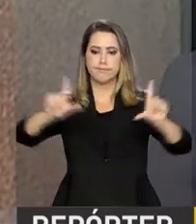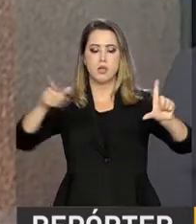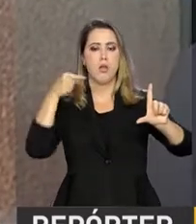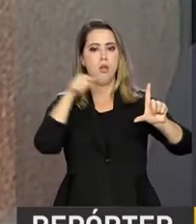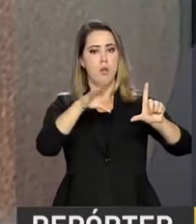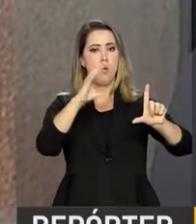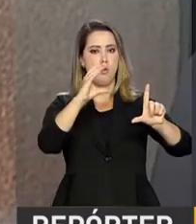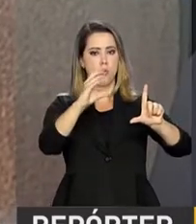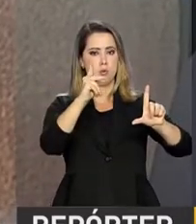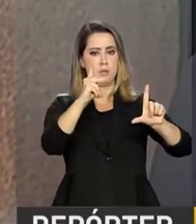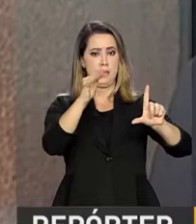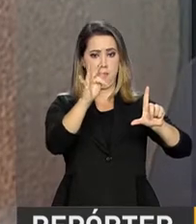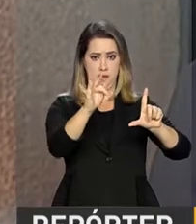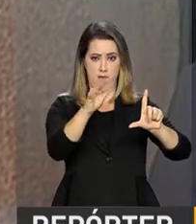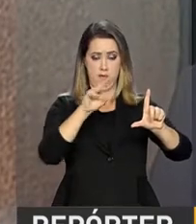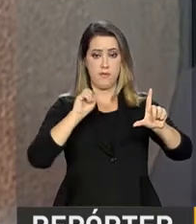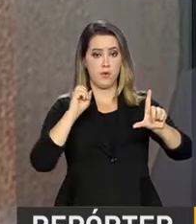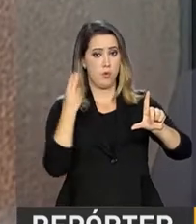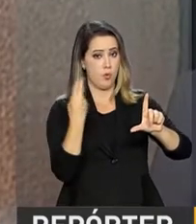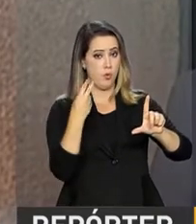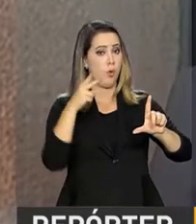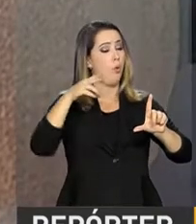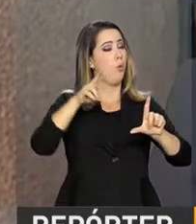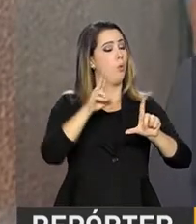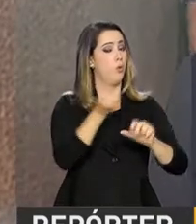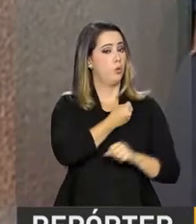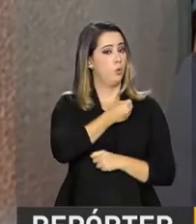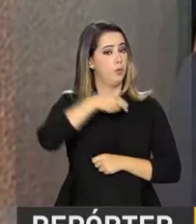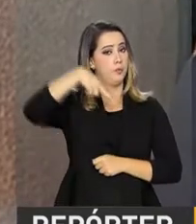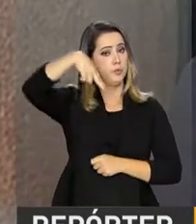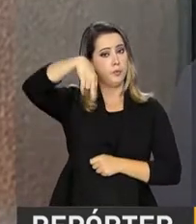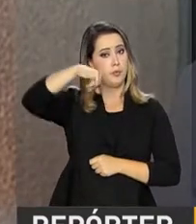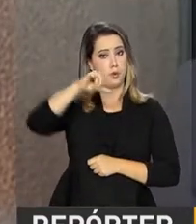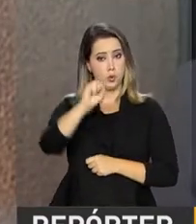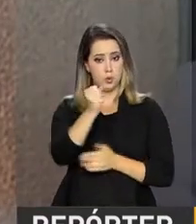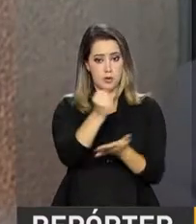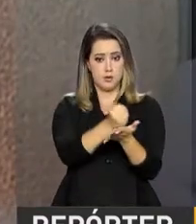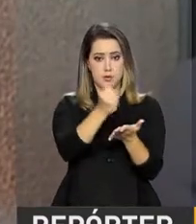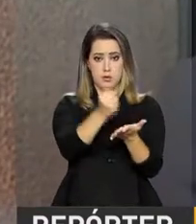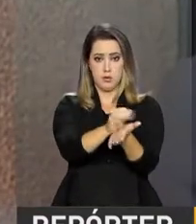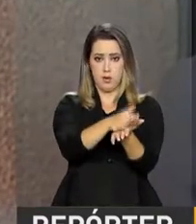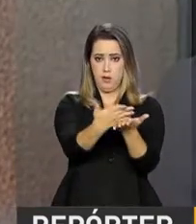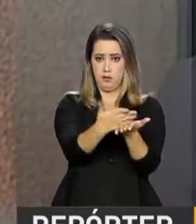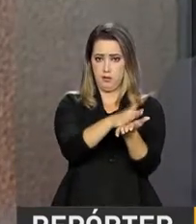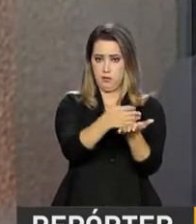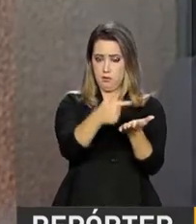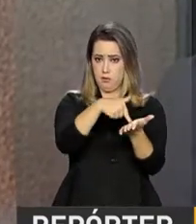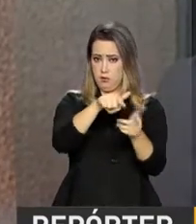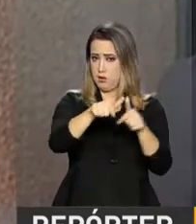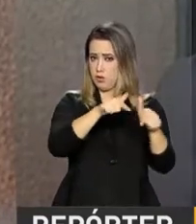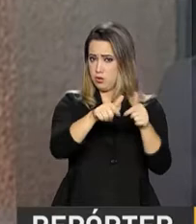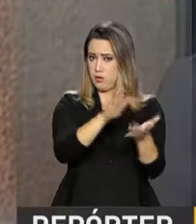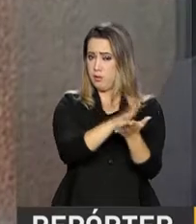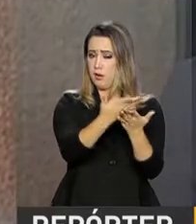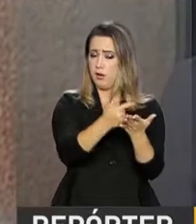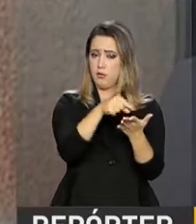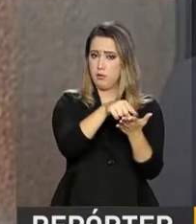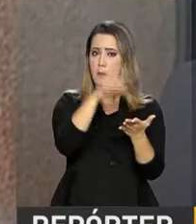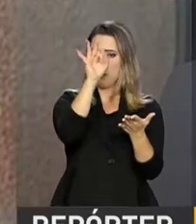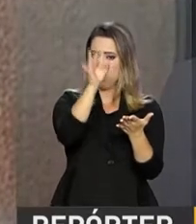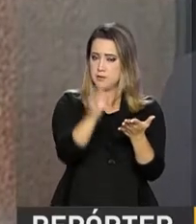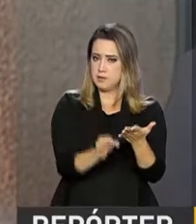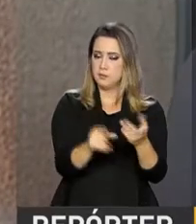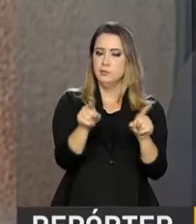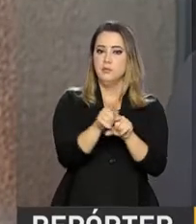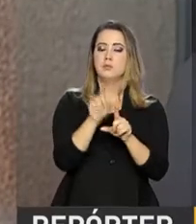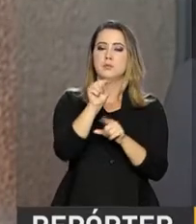usando o seu cpf ou o seu número do nis o número de registro na carteira de trabalho ele é o mais indicado que ele com certeza vai buscar um cadastro